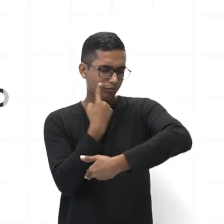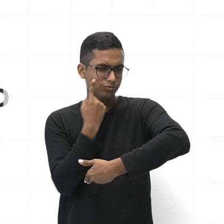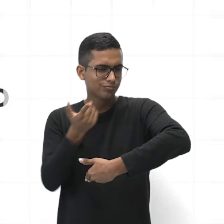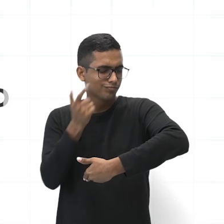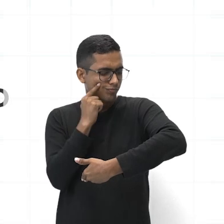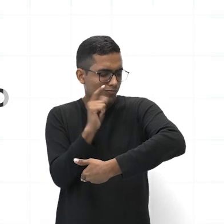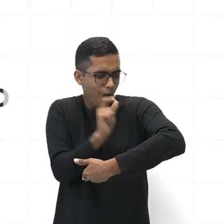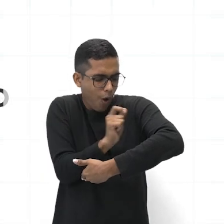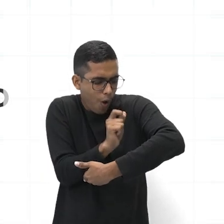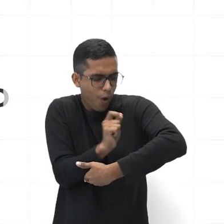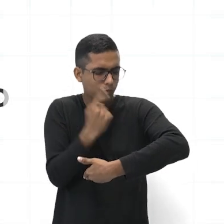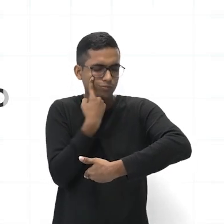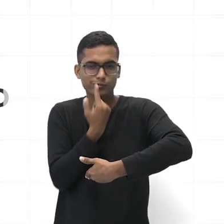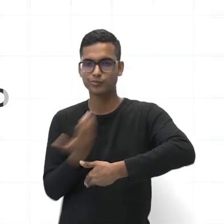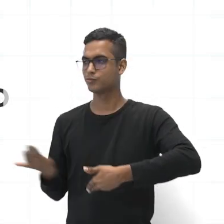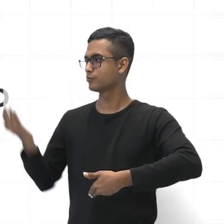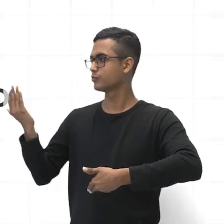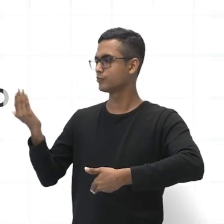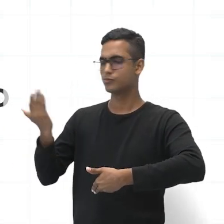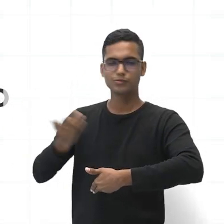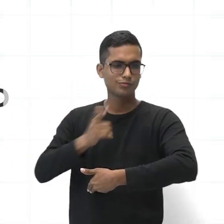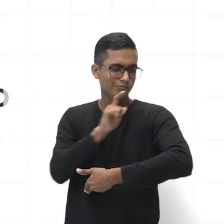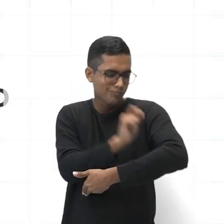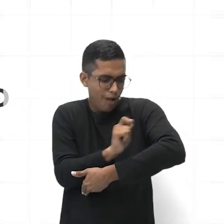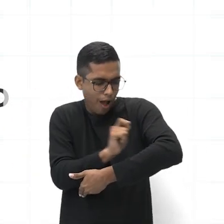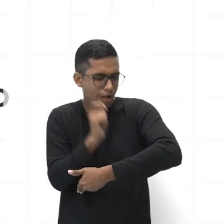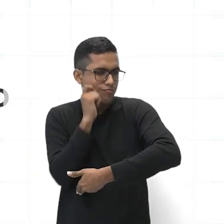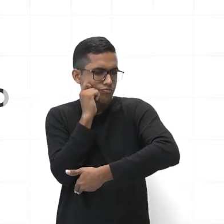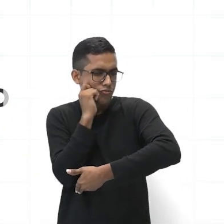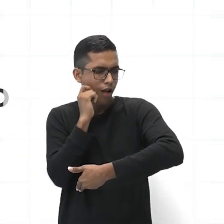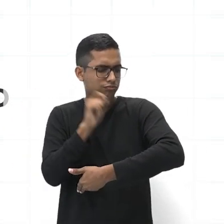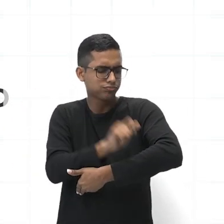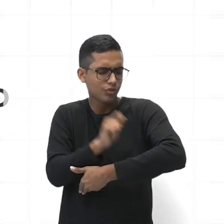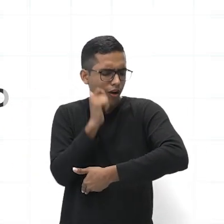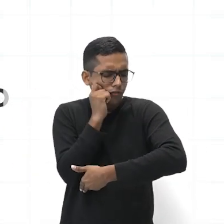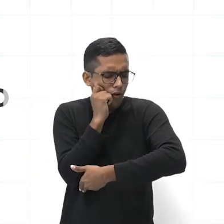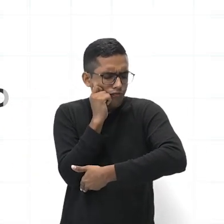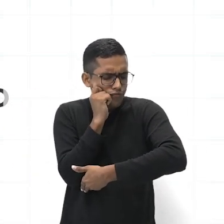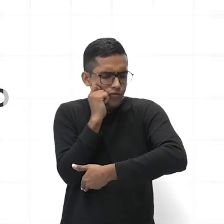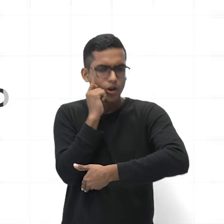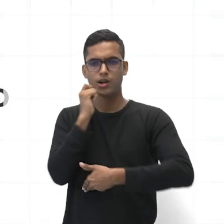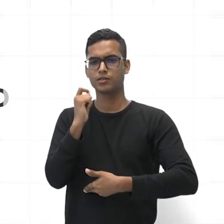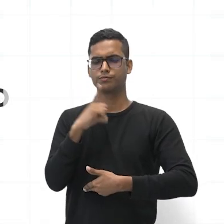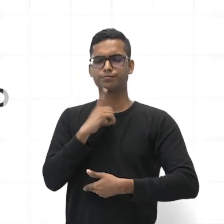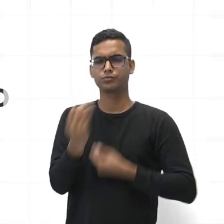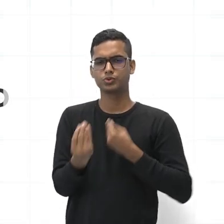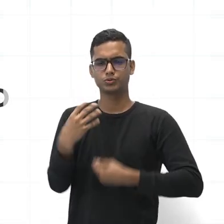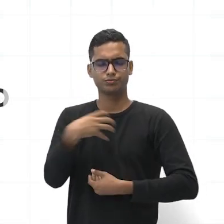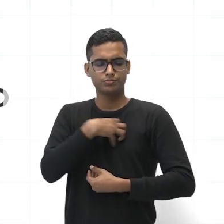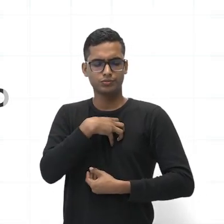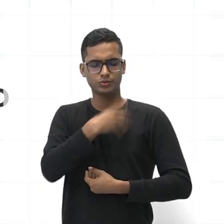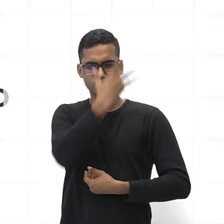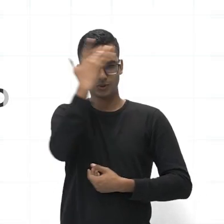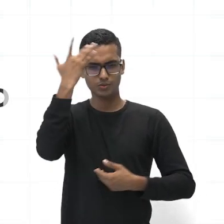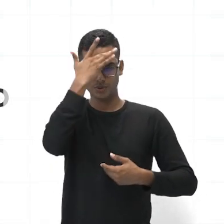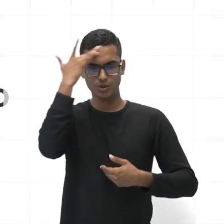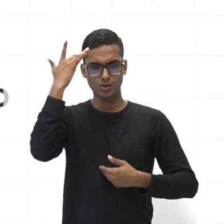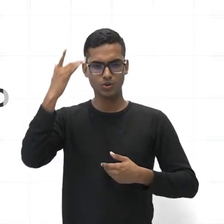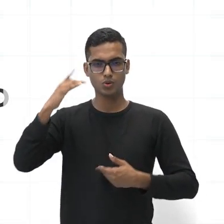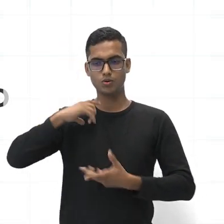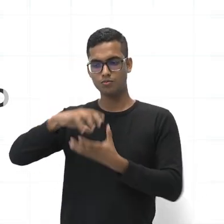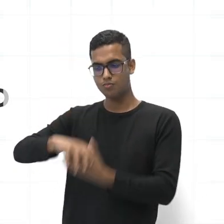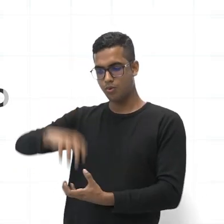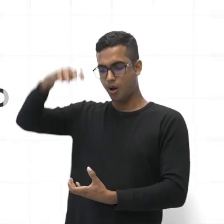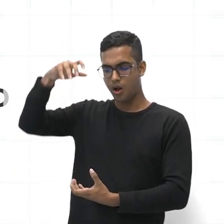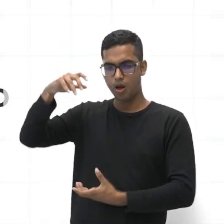na tela, né? Dar uma apertadinha na bochecha. Imagine só a sensação do adulto fazendo isso na criança